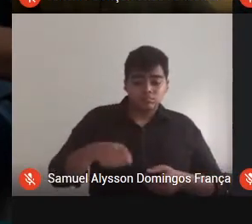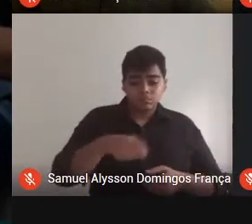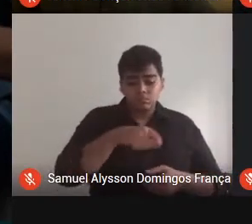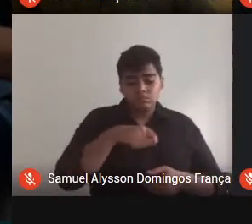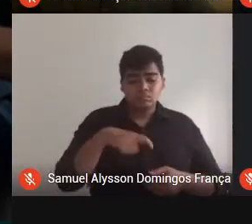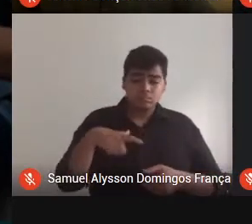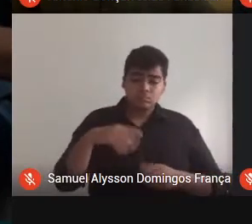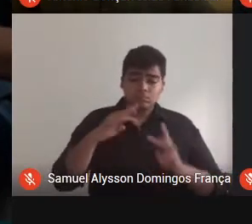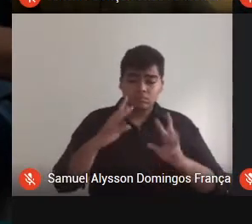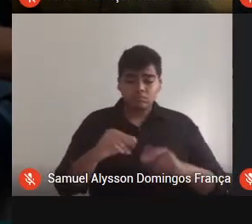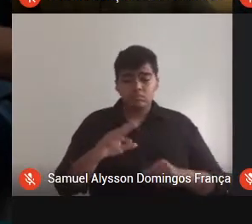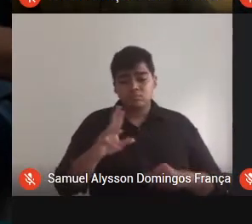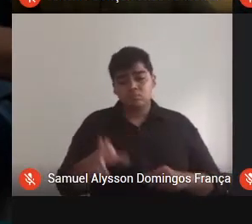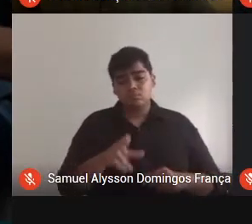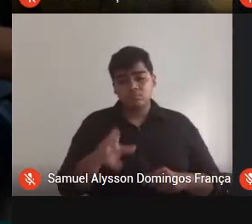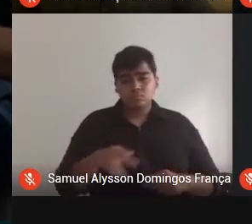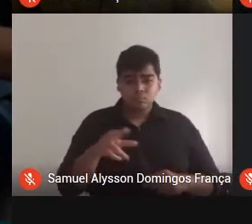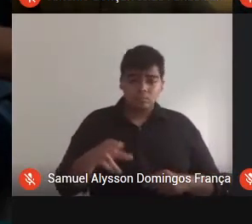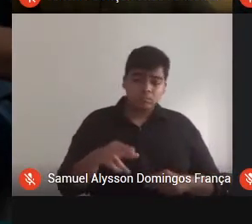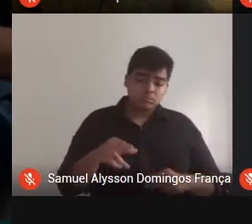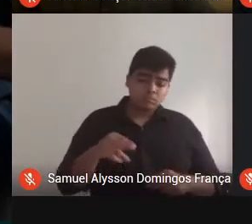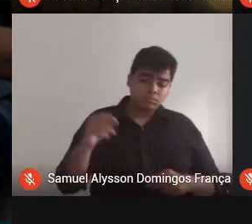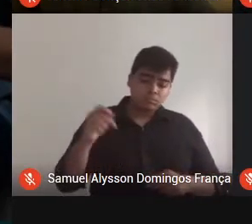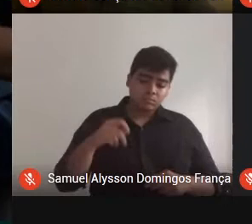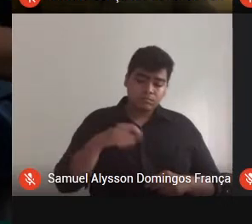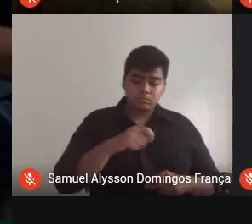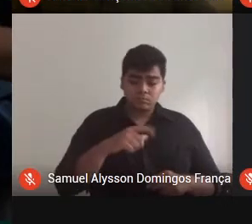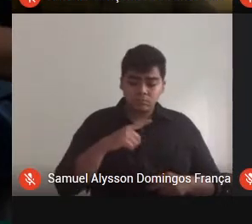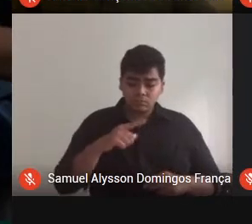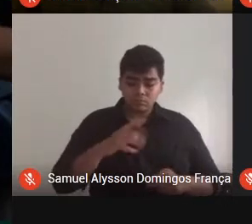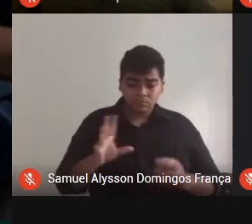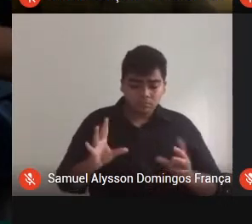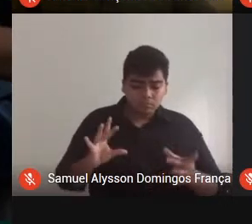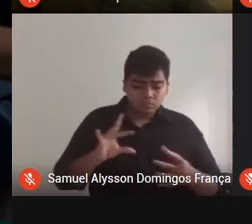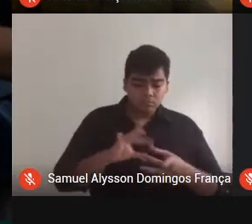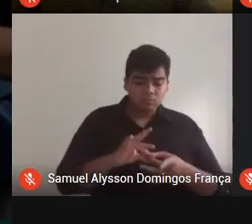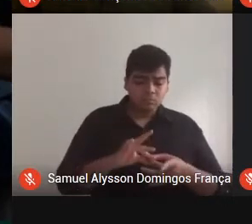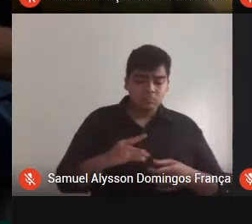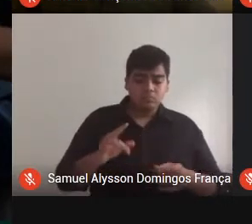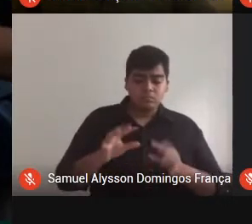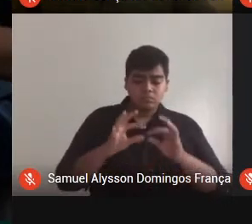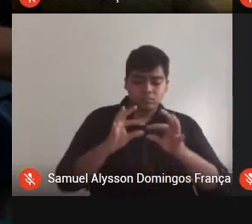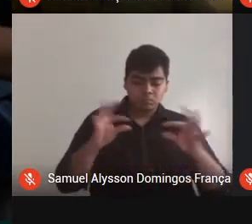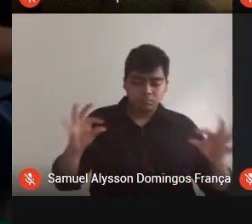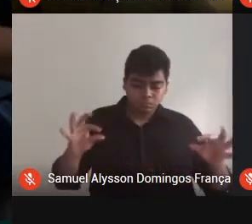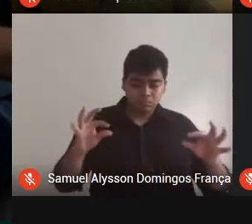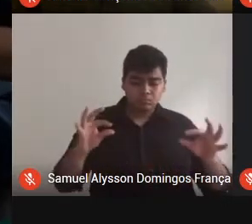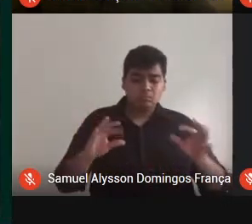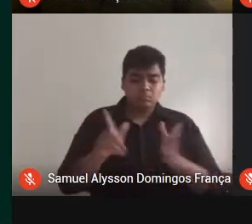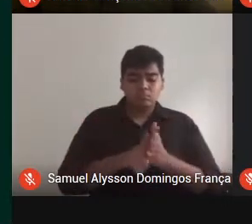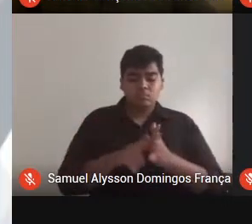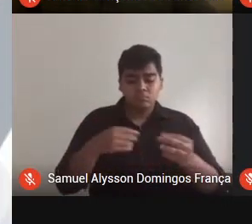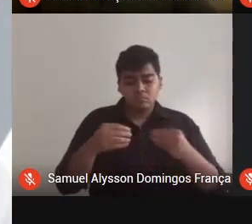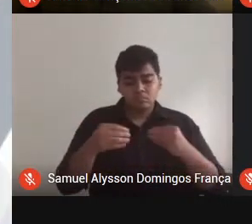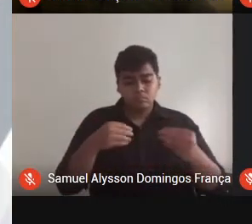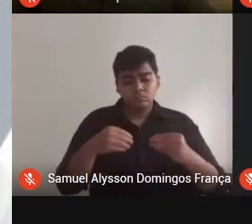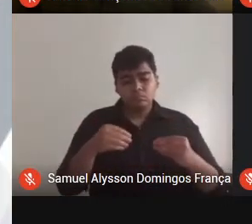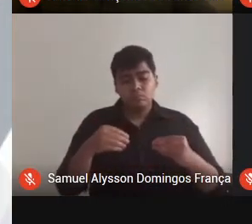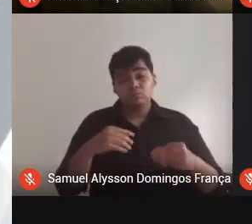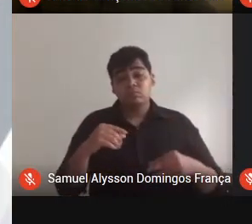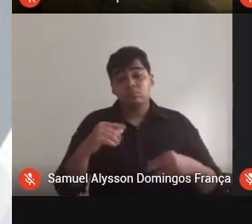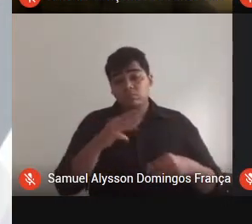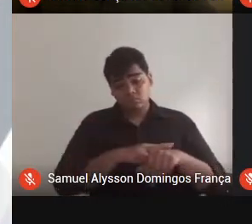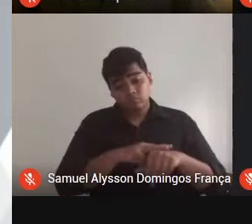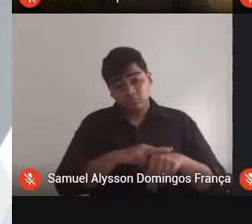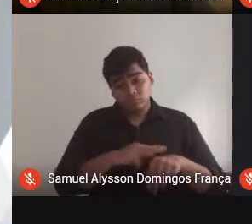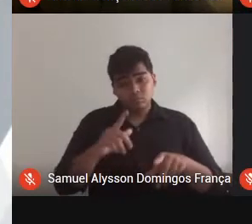vai encaixando nesses frisos fitas de papelão ou de acetato, e vai